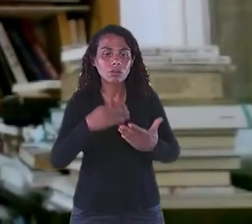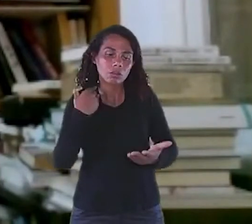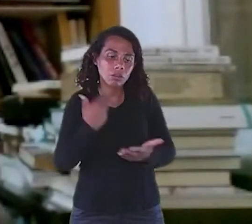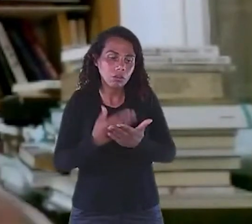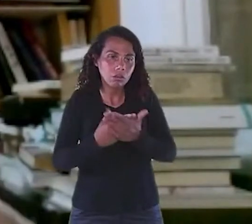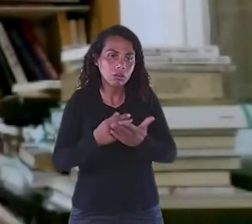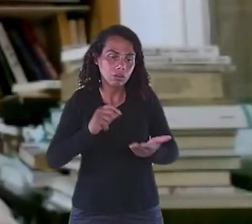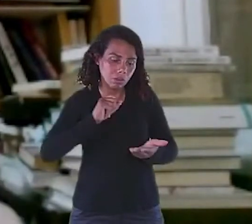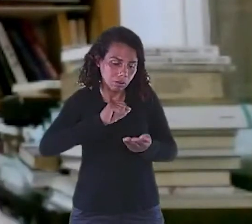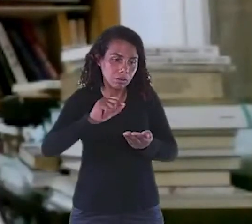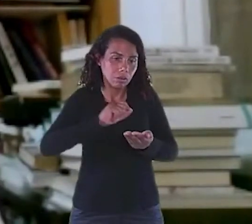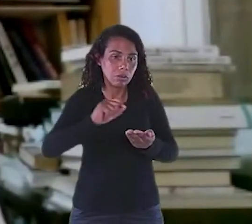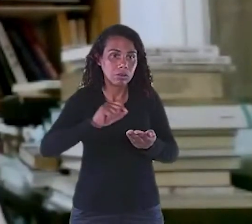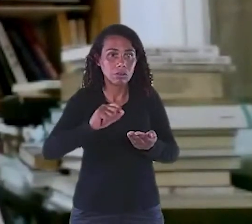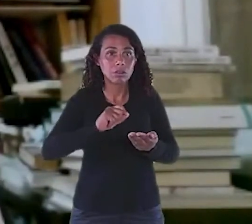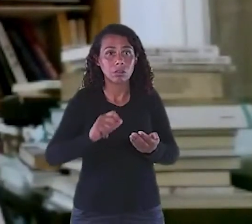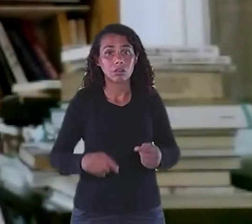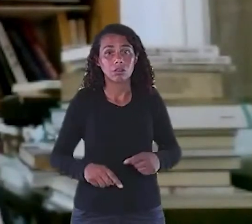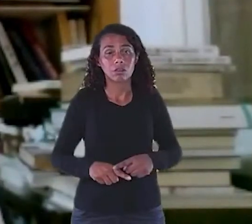Então, tá indo.